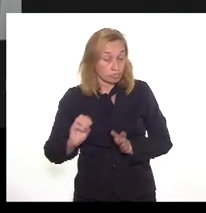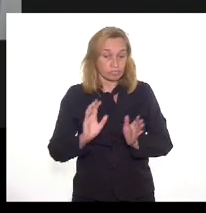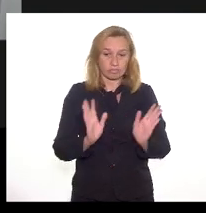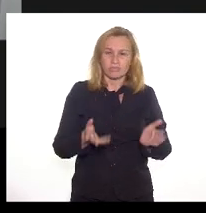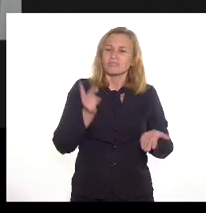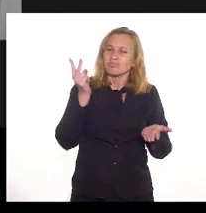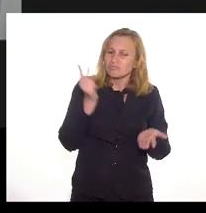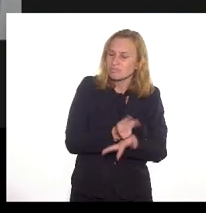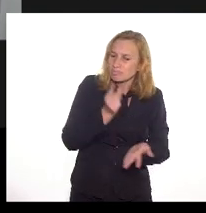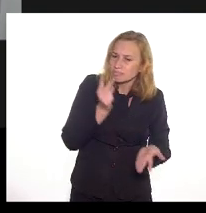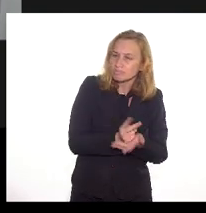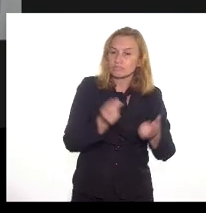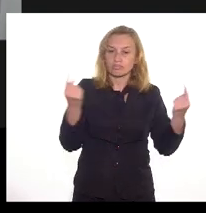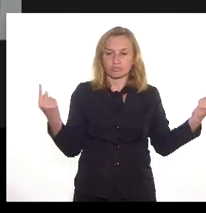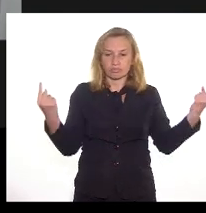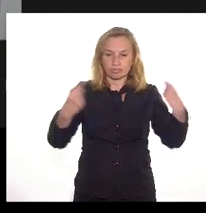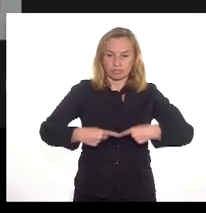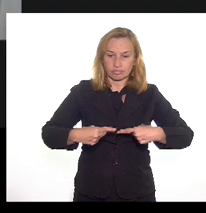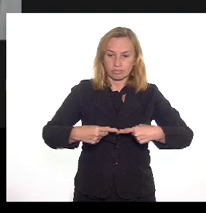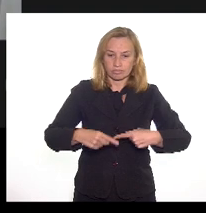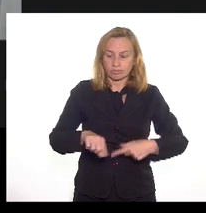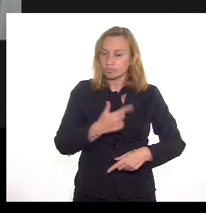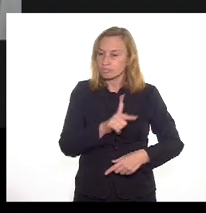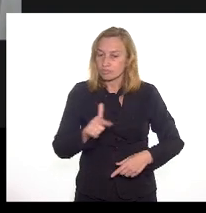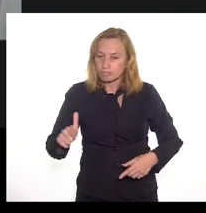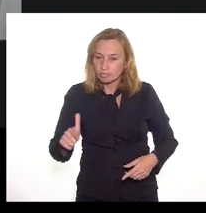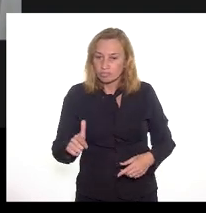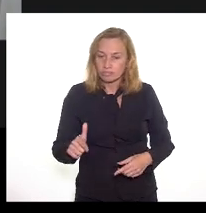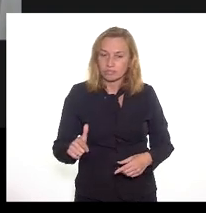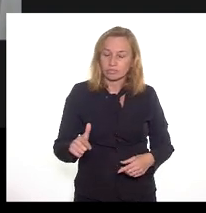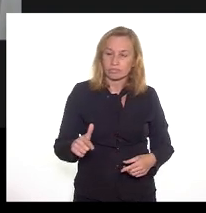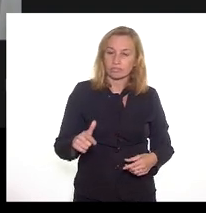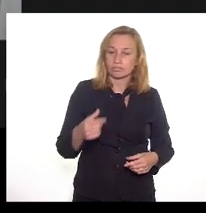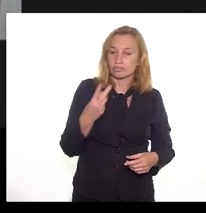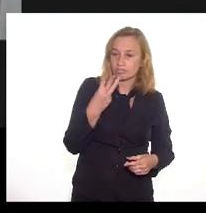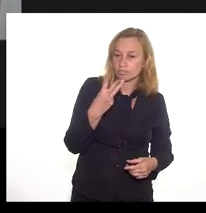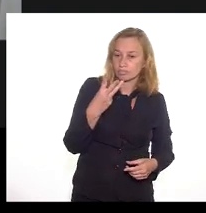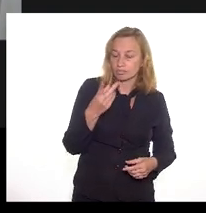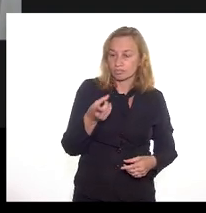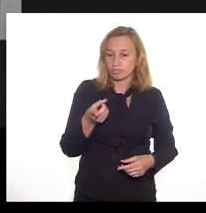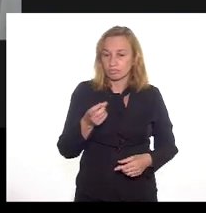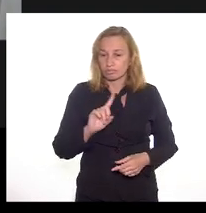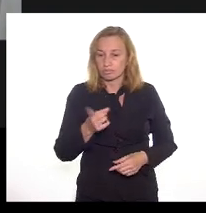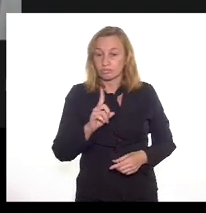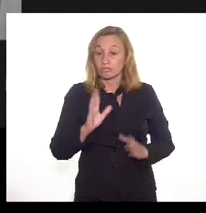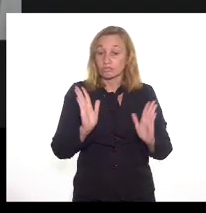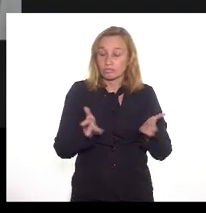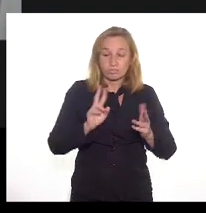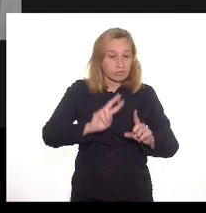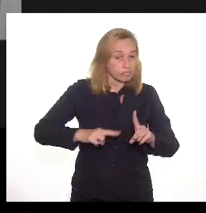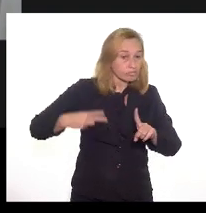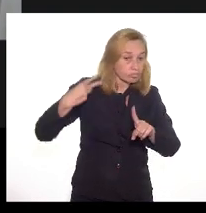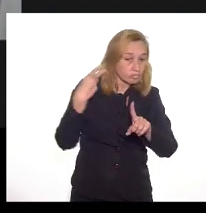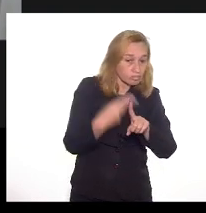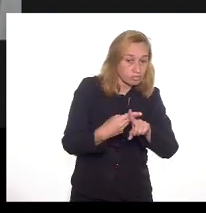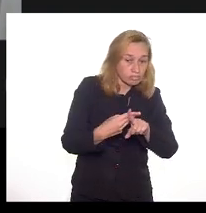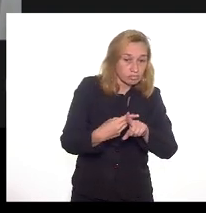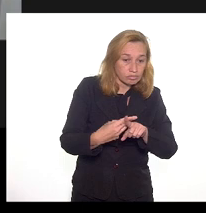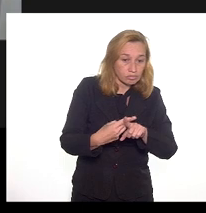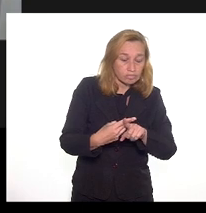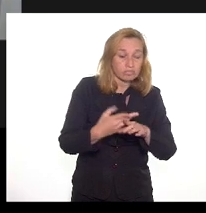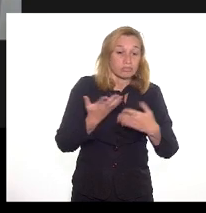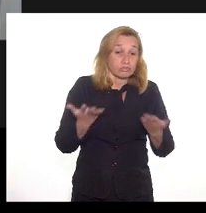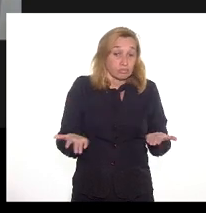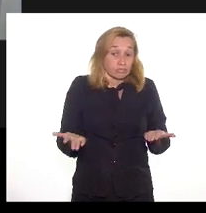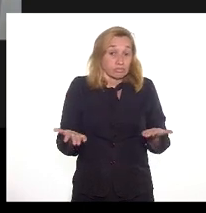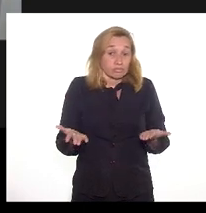mesmo que a competitividade não existisse a 3 dólares, hoje ela está praticamente o dobro. Ou seja, será que